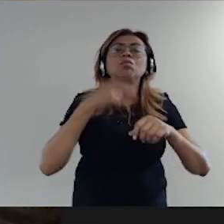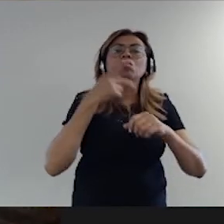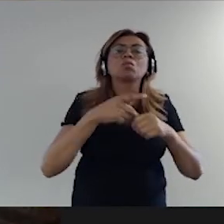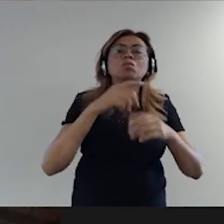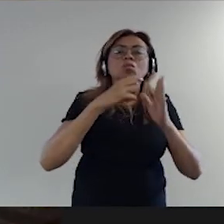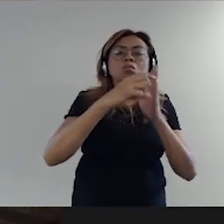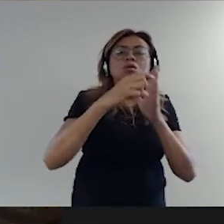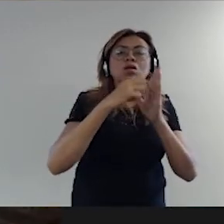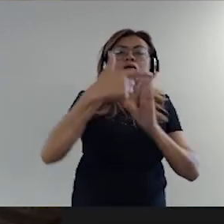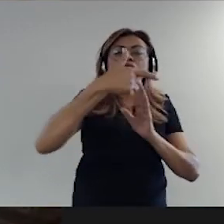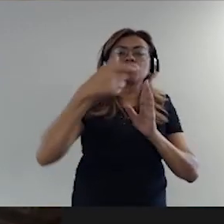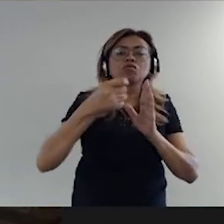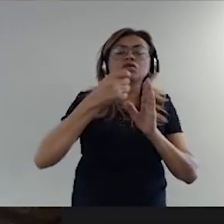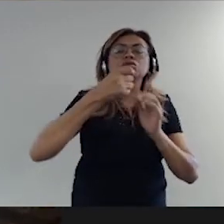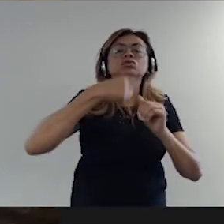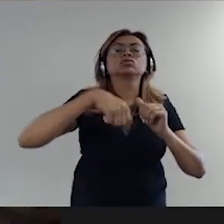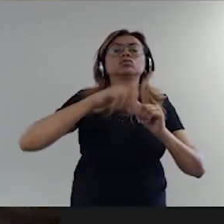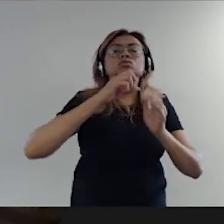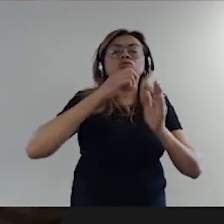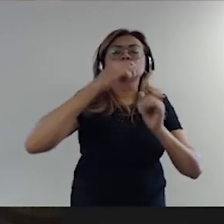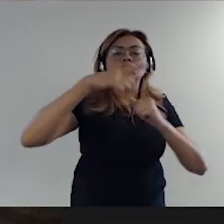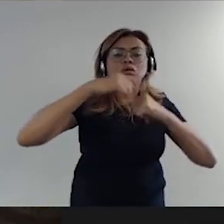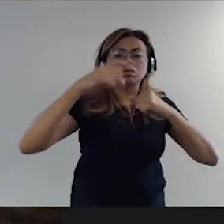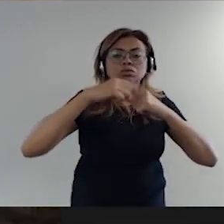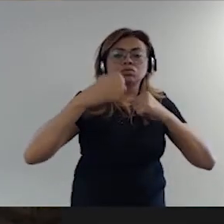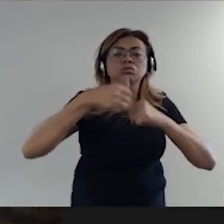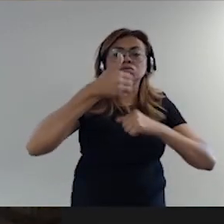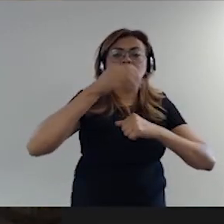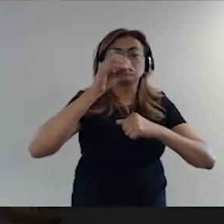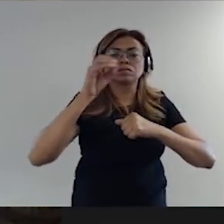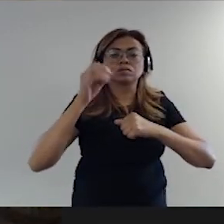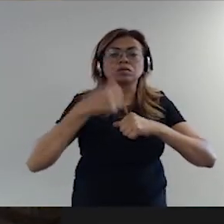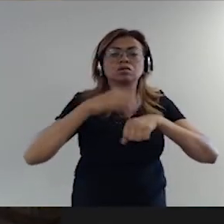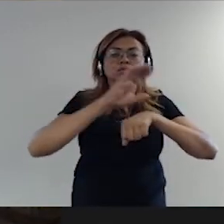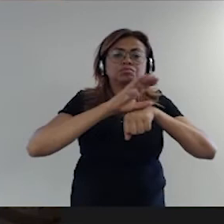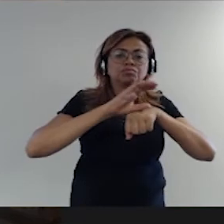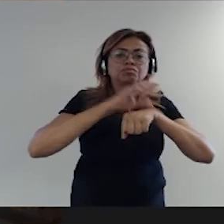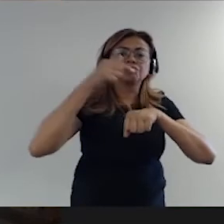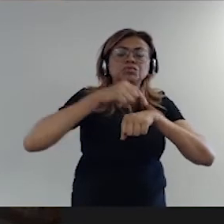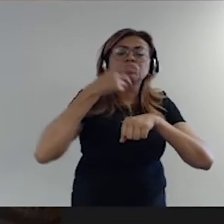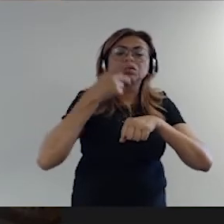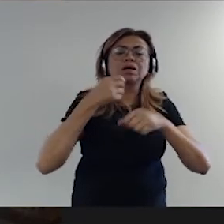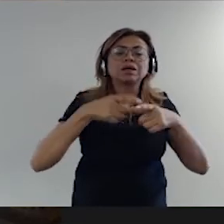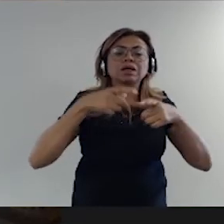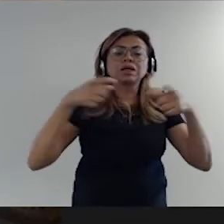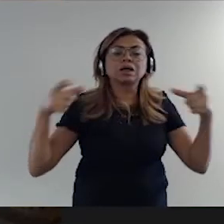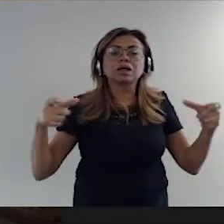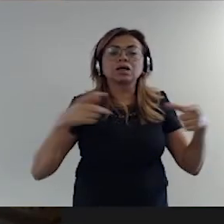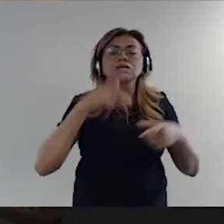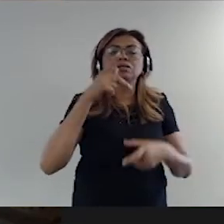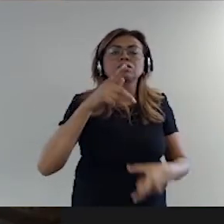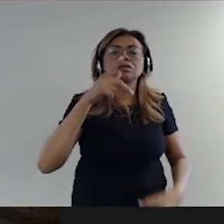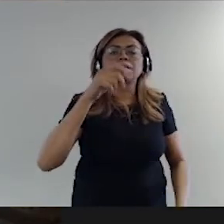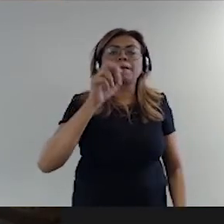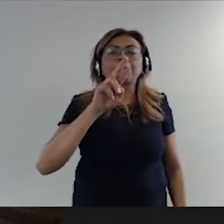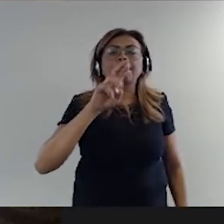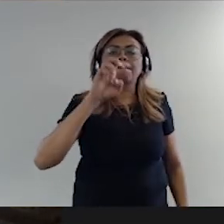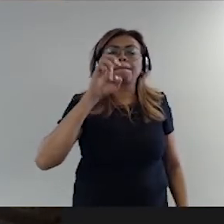Constituição Federal, regulamentando a possibilidade de acordo em grandes precatórios. Vários